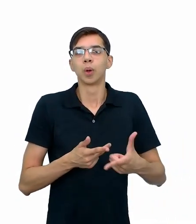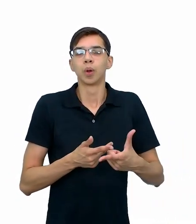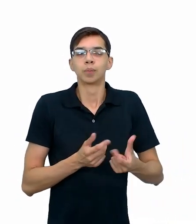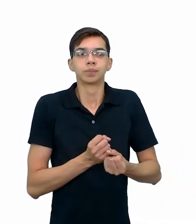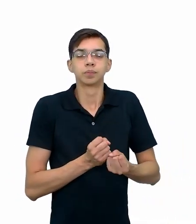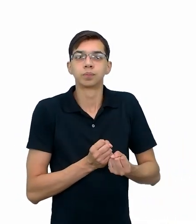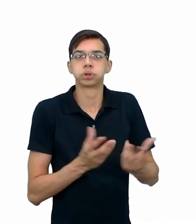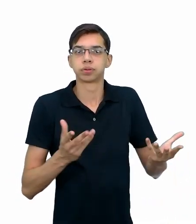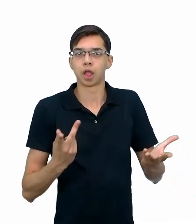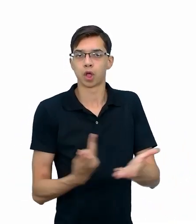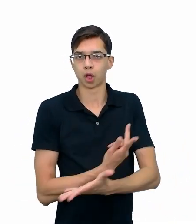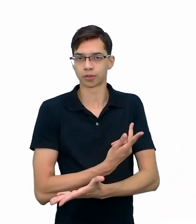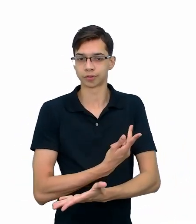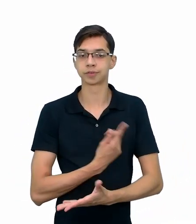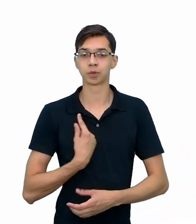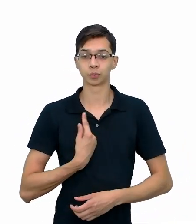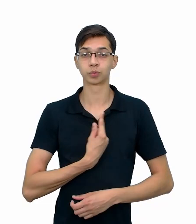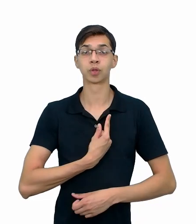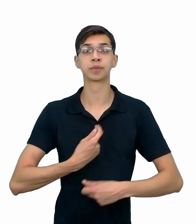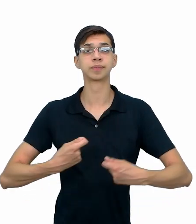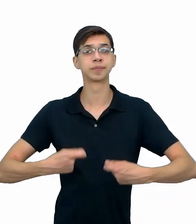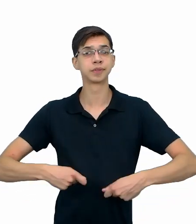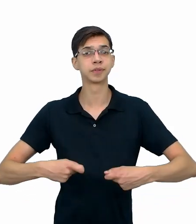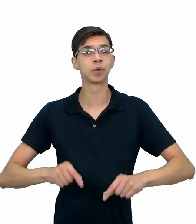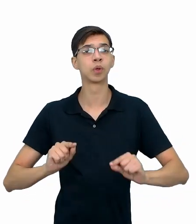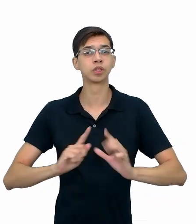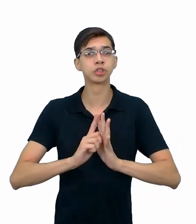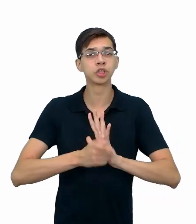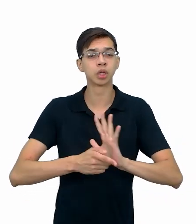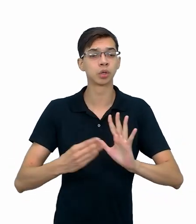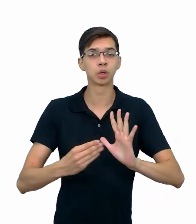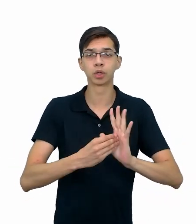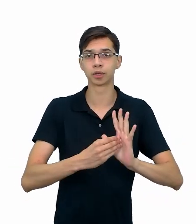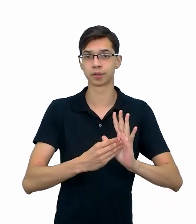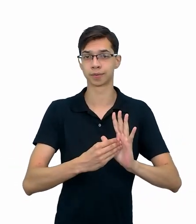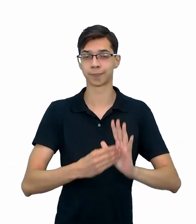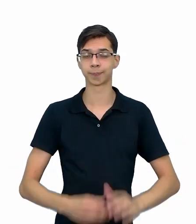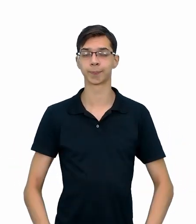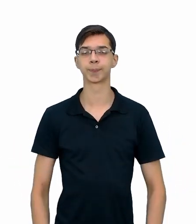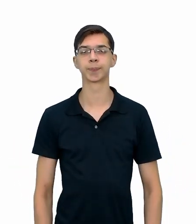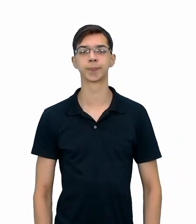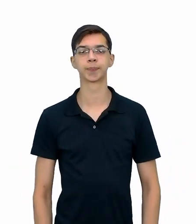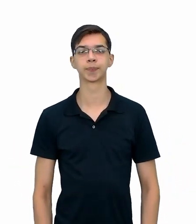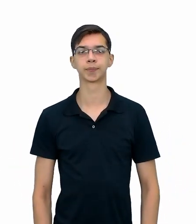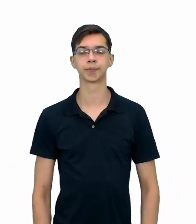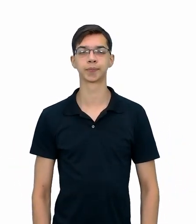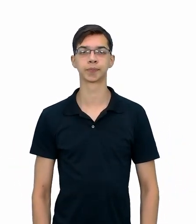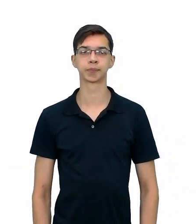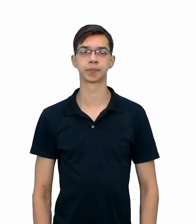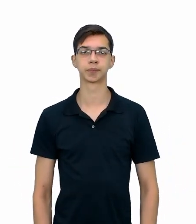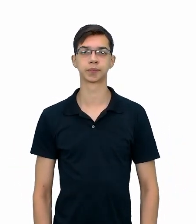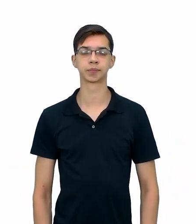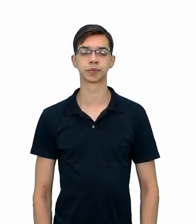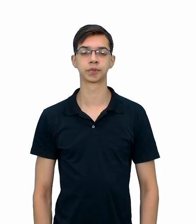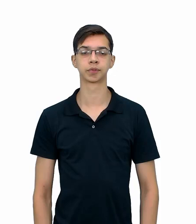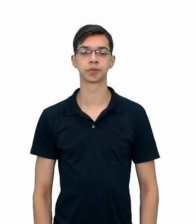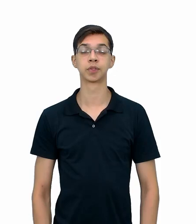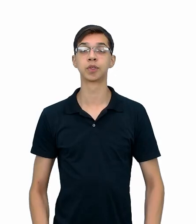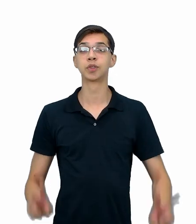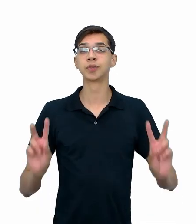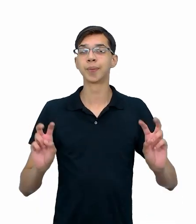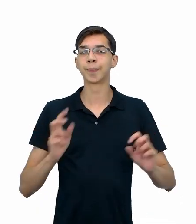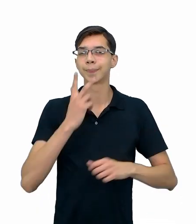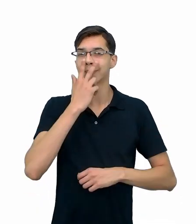imparcialidade, onde a gente coloca dentro desse gênero essa questão de você se distanciar, né, do